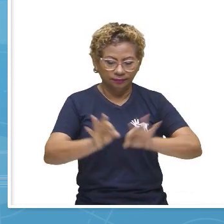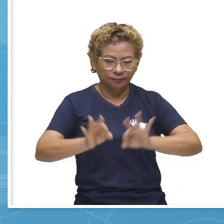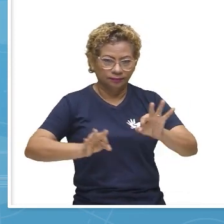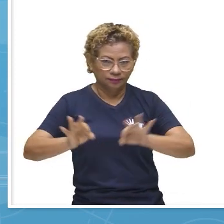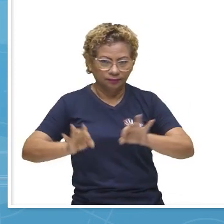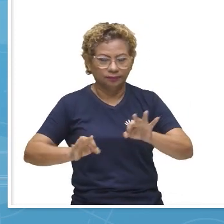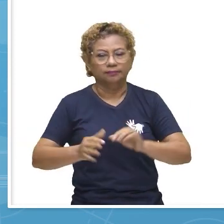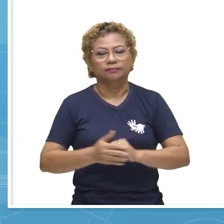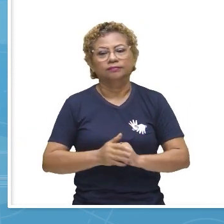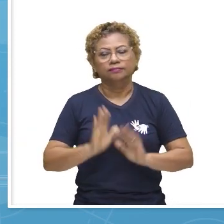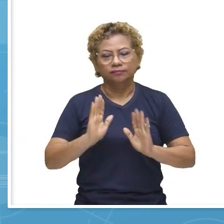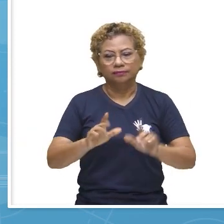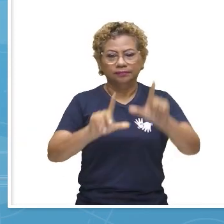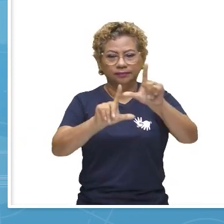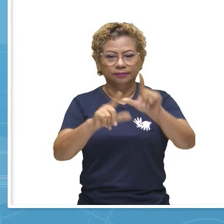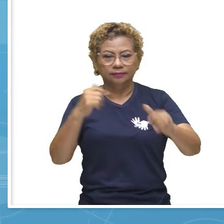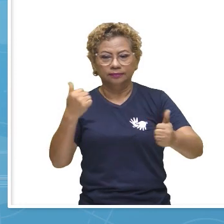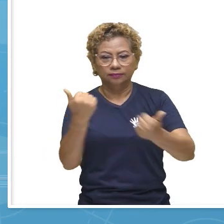C.